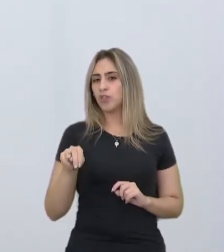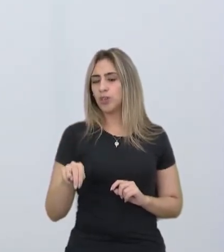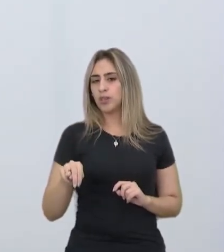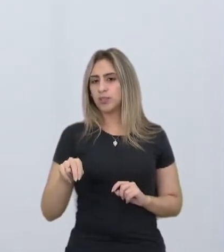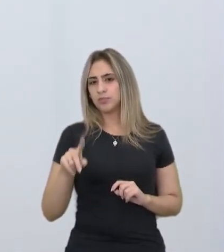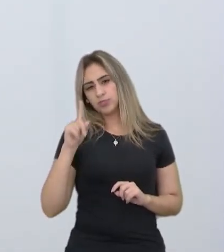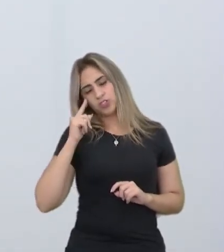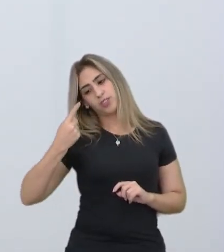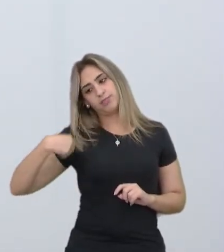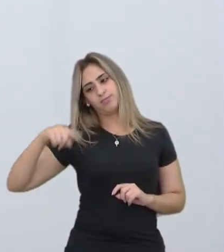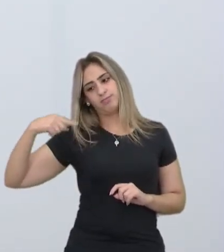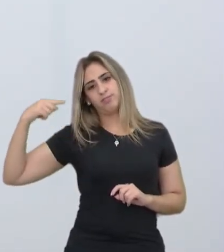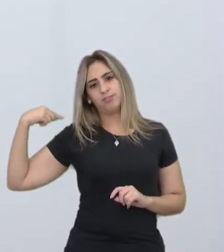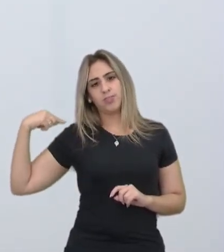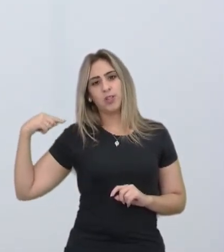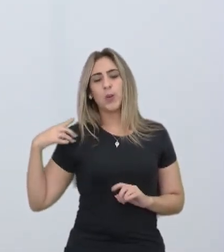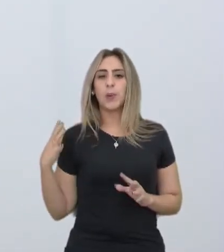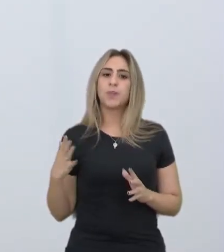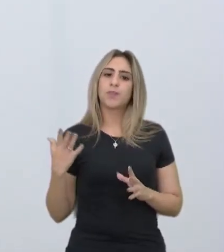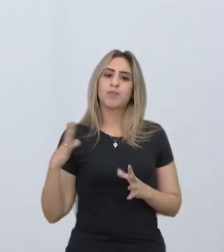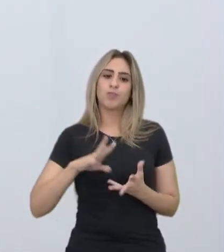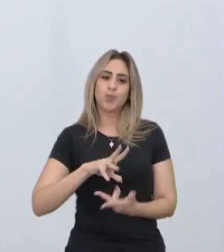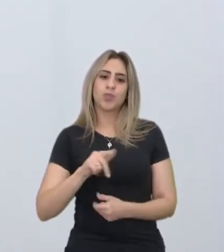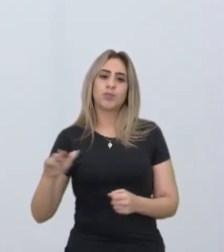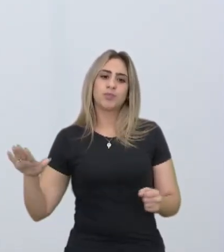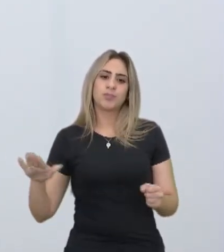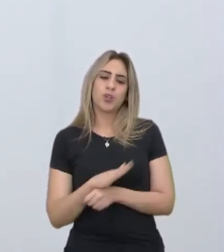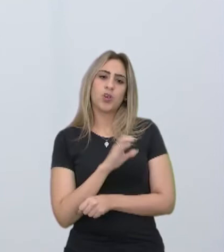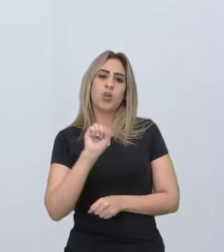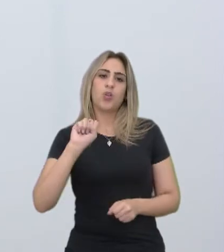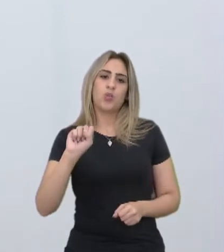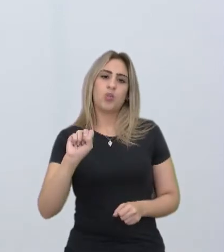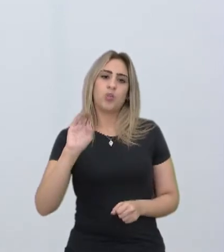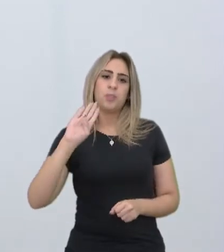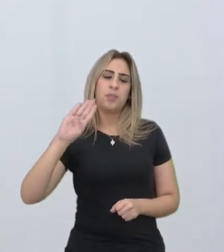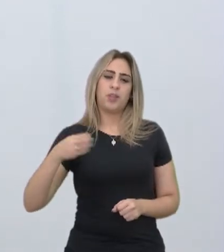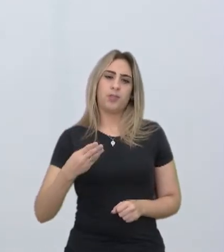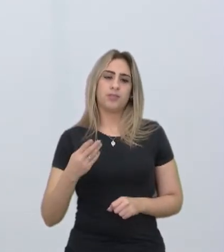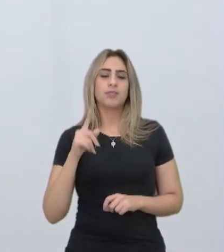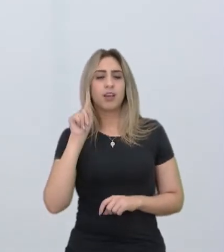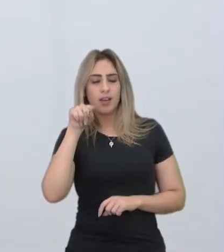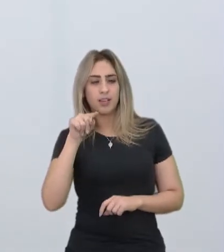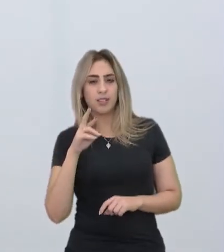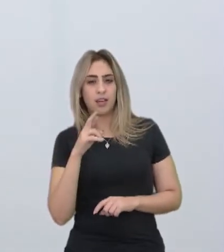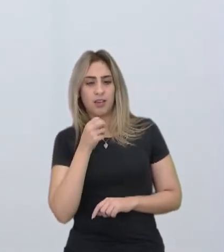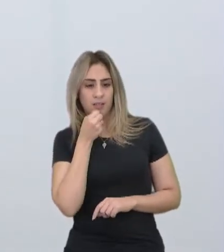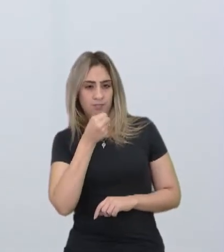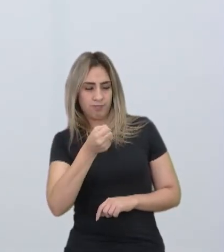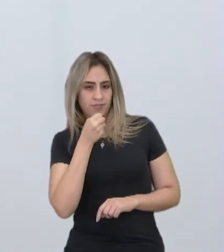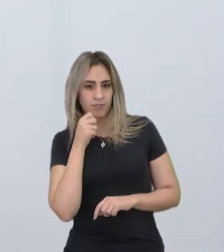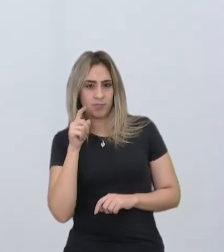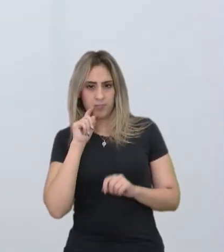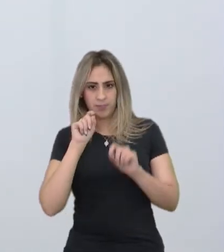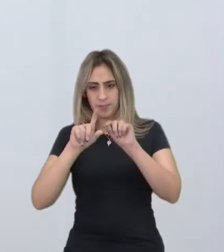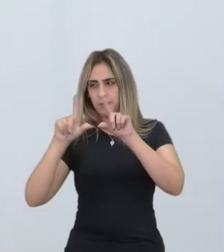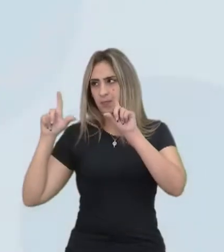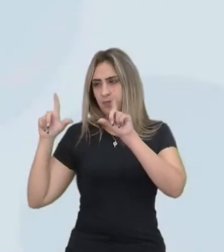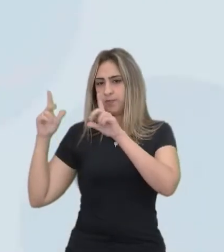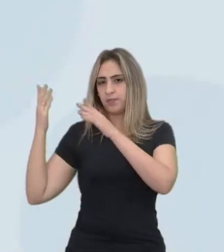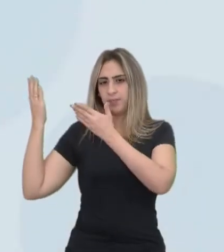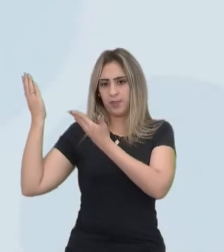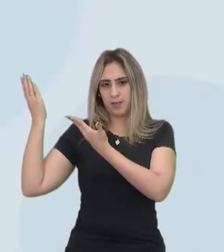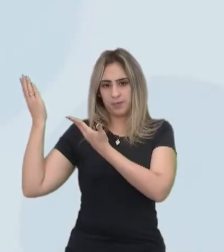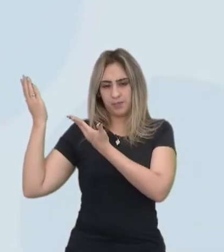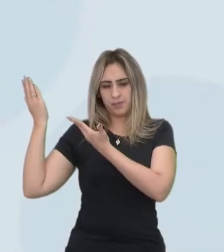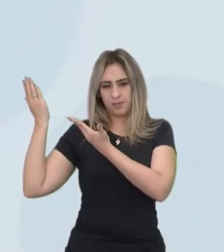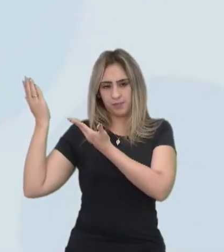alguns dias antes que o mundo atingiu esses 8 bilhões. Então, essa reportagem, né, que está aí na tela para vocês, ó, para